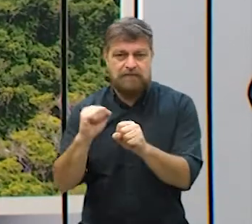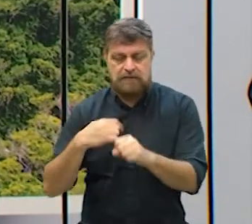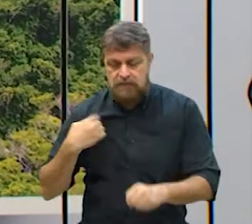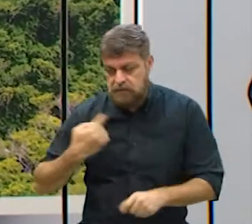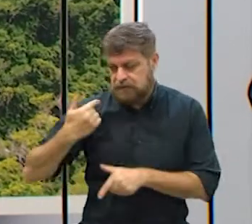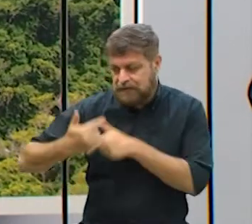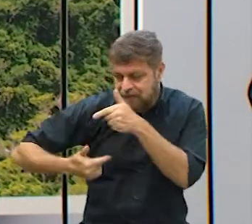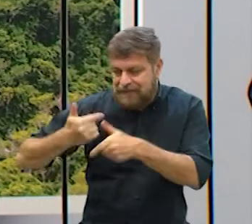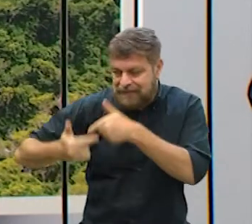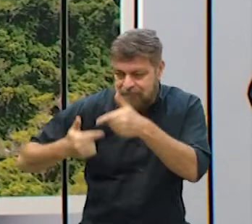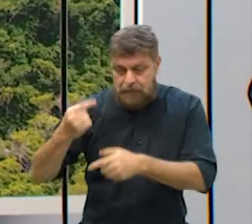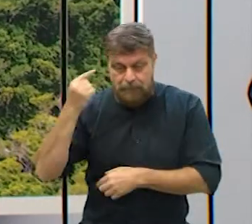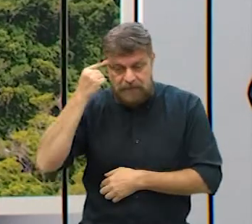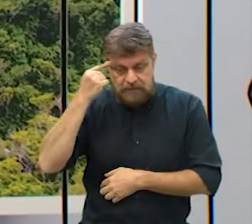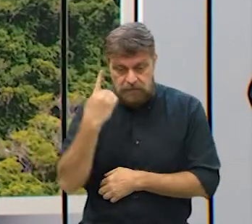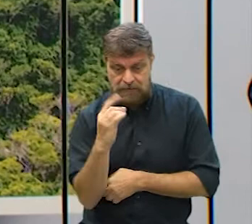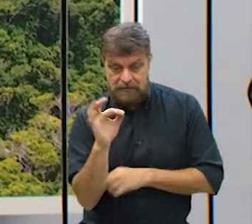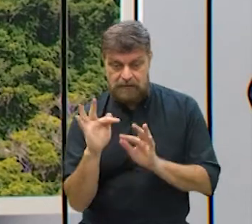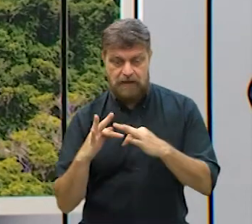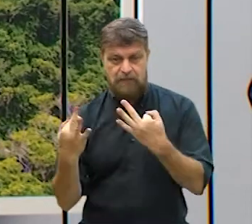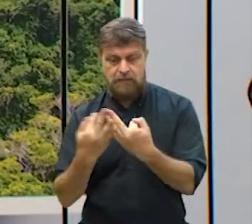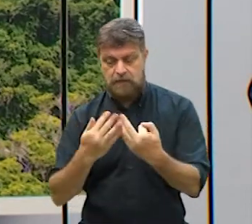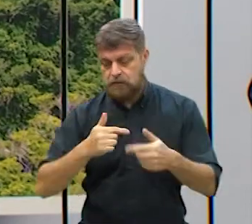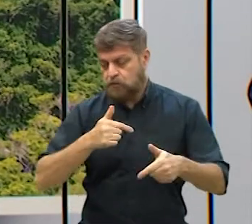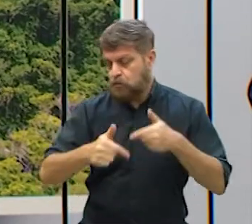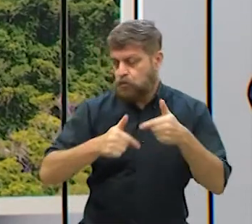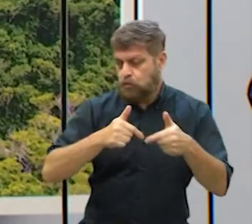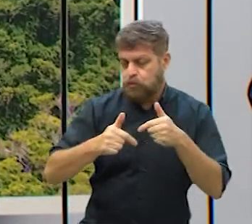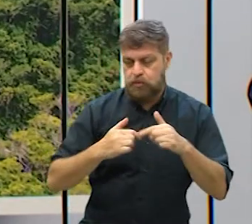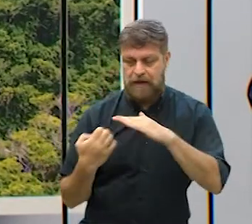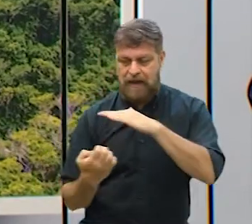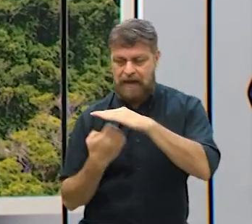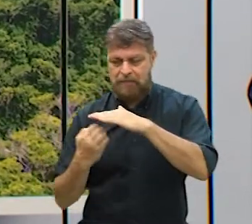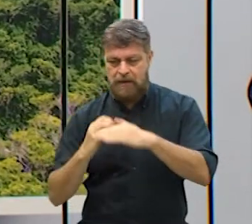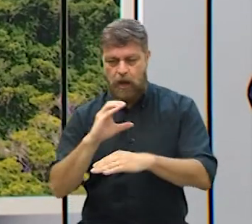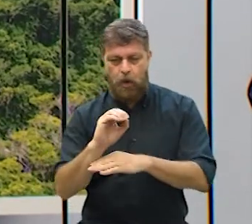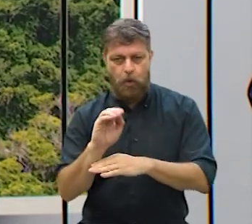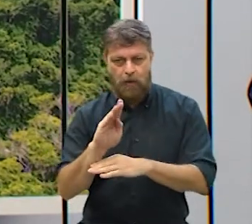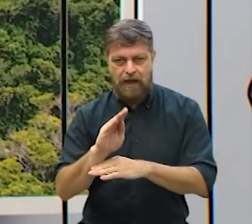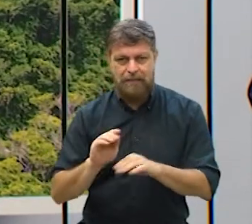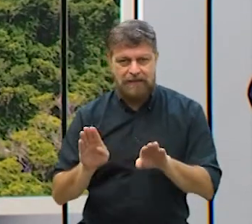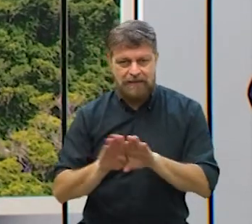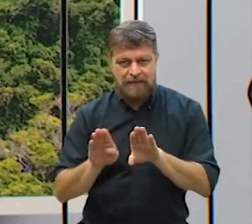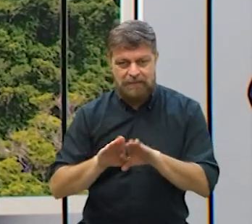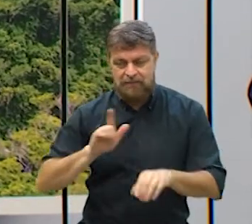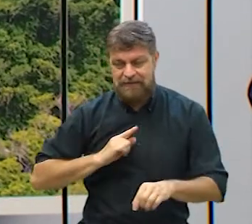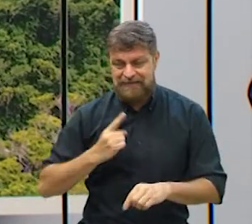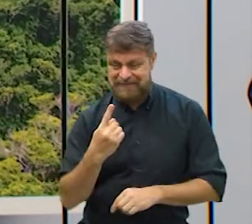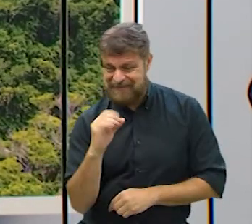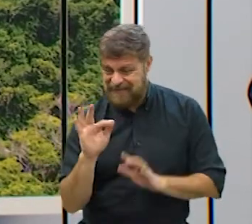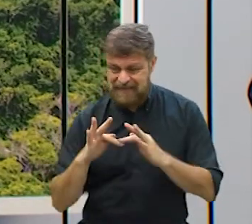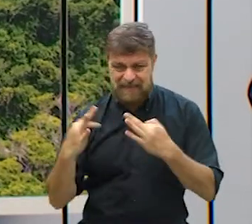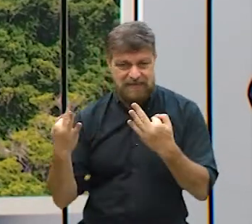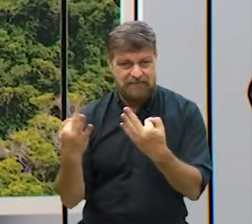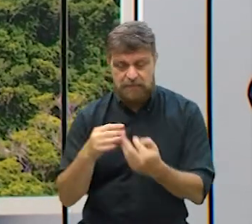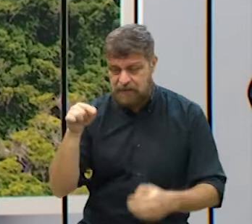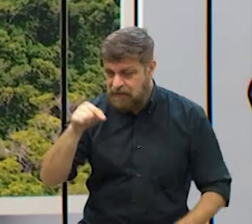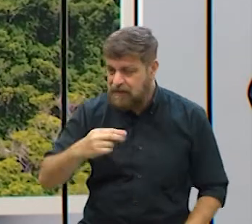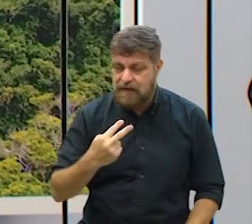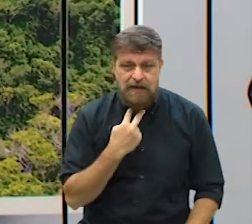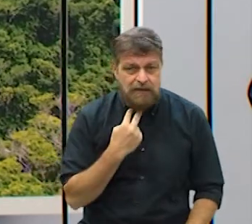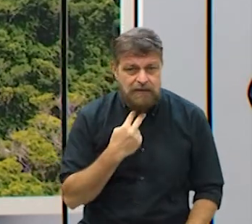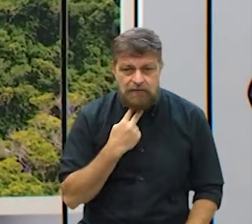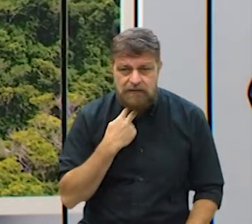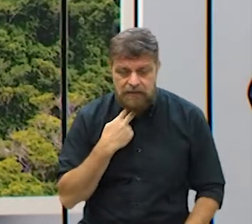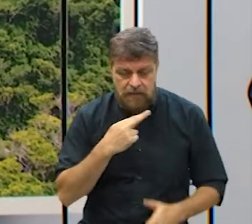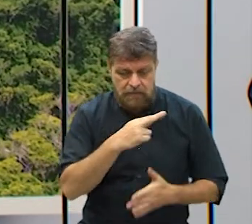nós tivemos que trabalhar isso aí. Nós trabalhamos, aí a Coab teve que acelerar aquelas 10 famílias que não iriam